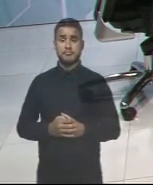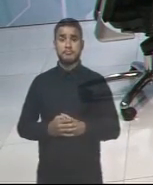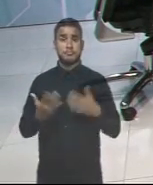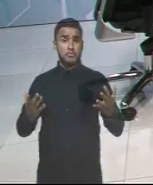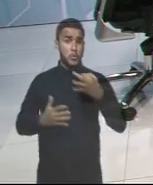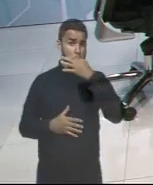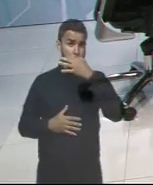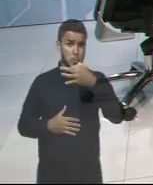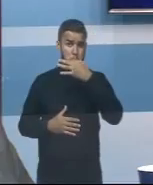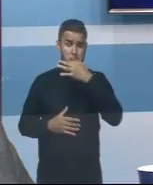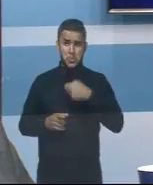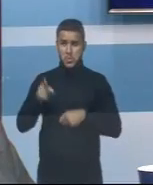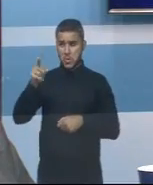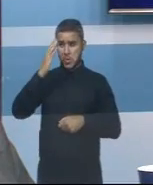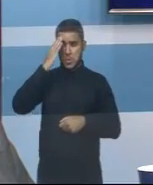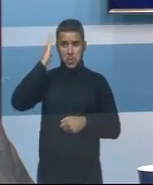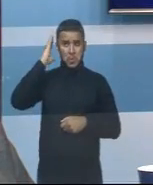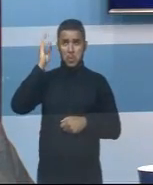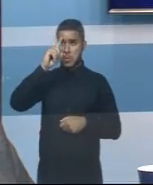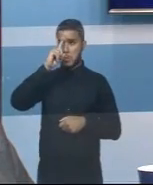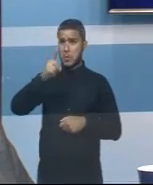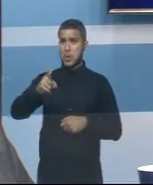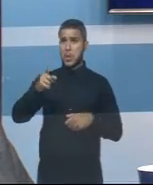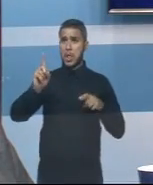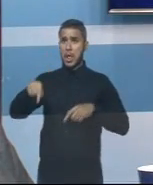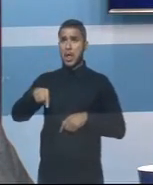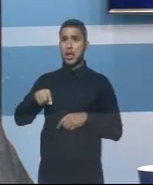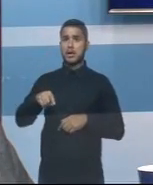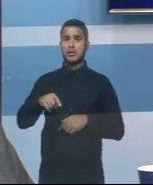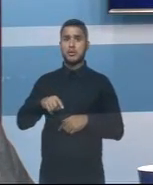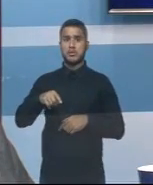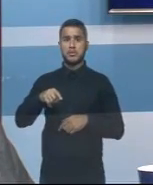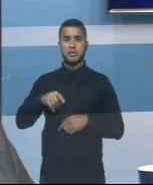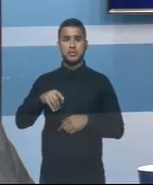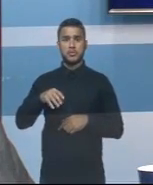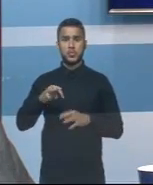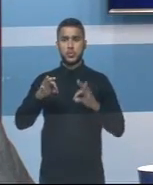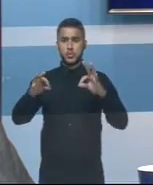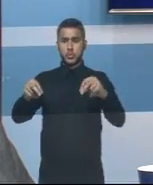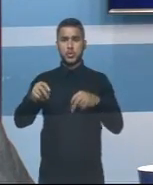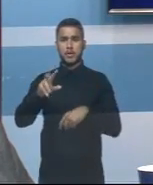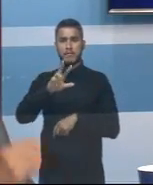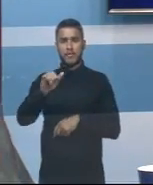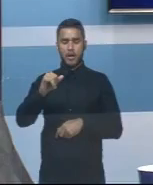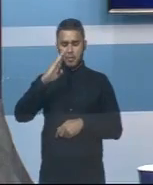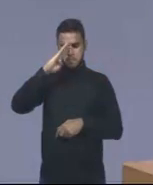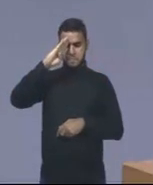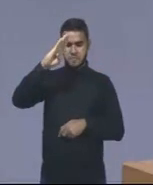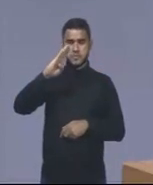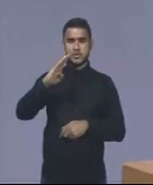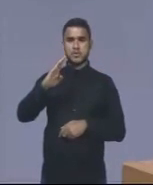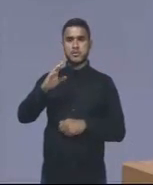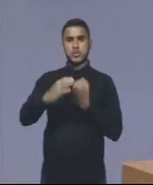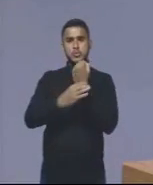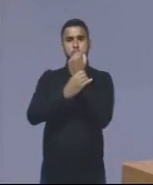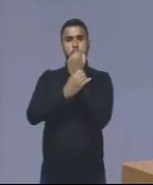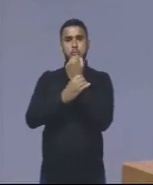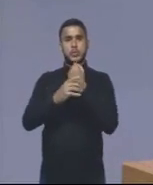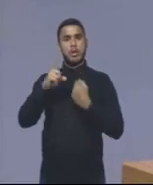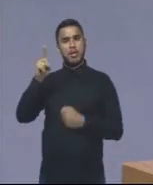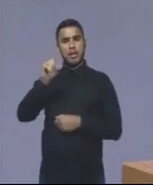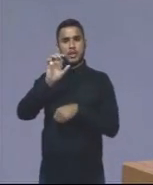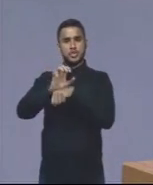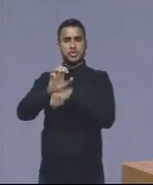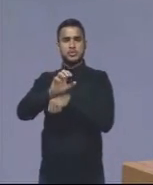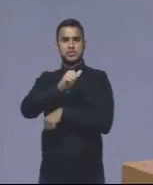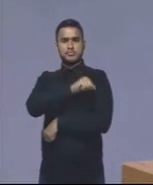esse decreto, ou medida provisória, ou seja lá o que foi, que eu não li, não vai resolver absolutamente